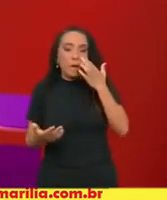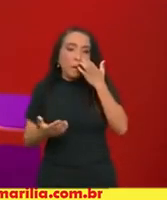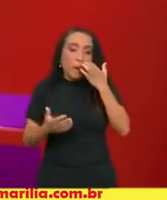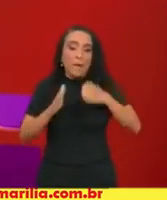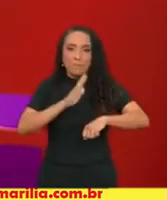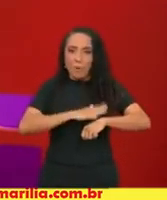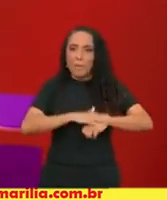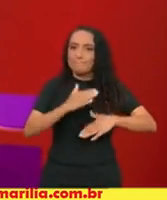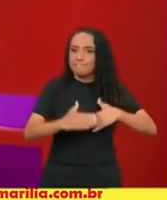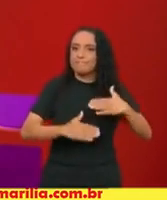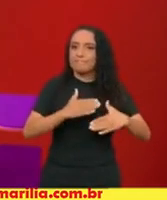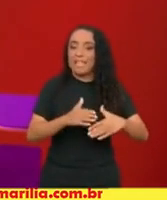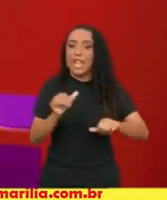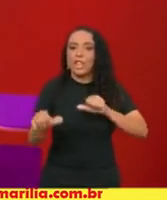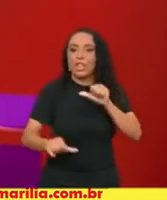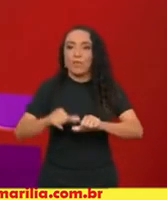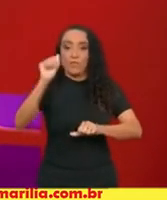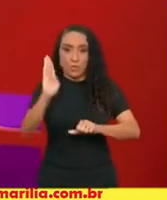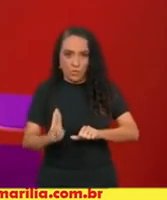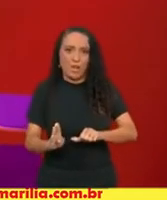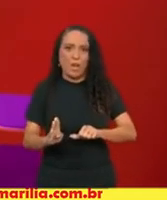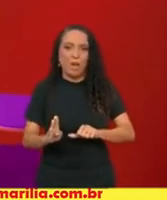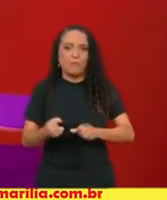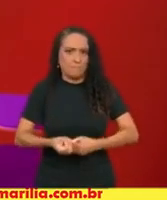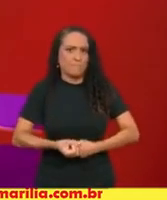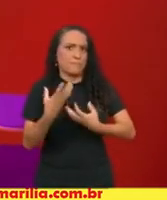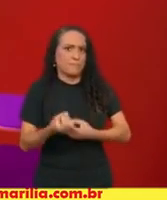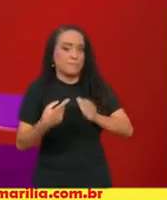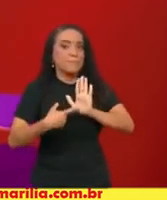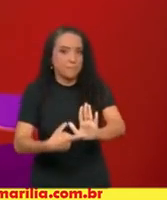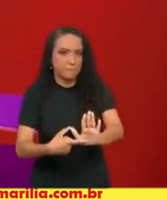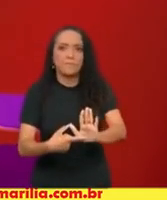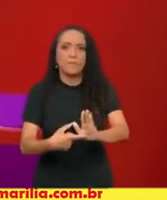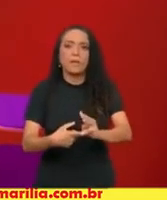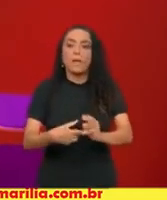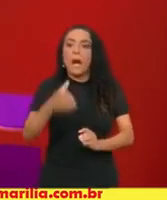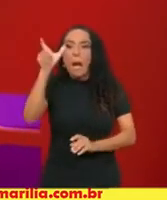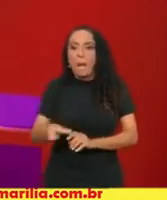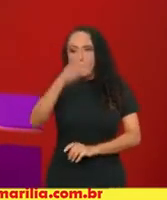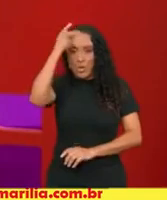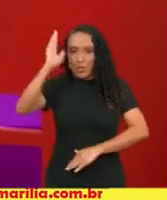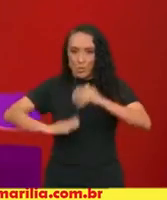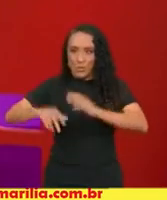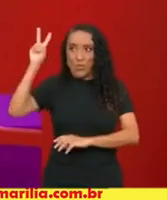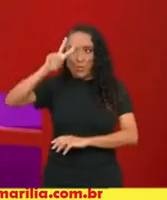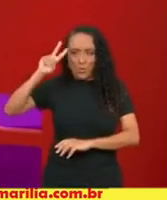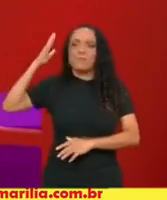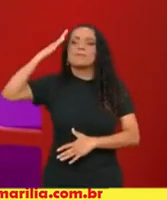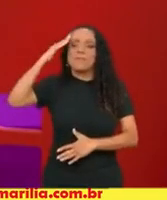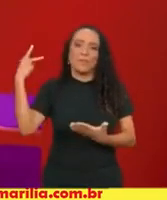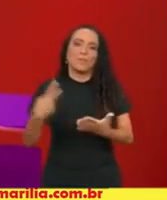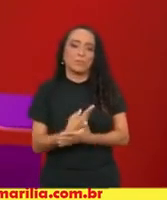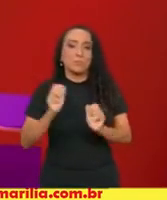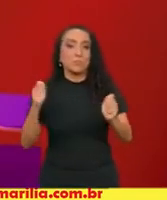momentos, que são momentos de transformação nacional, né, muito expressivos, o historiador sabe, né, o que aconteceu e, né, pode lamentar